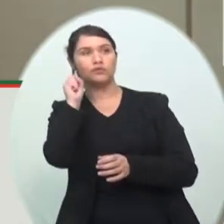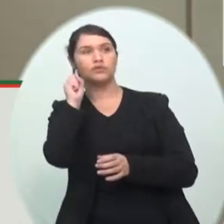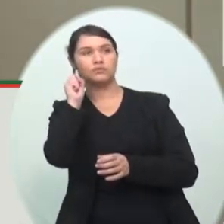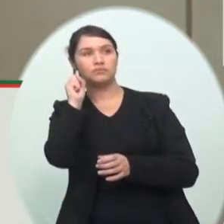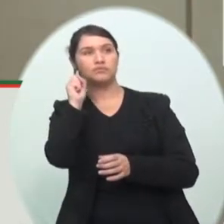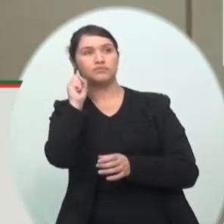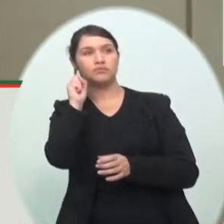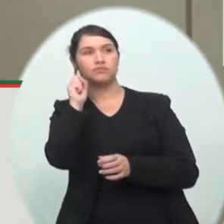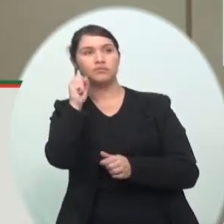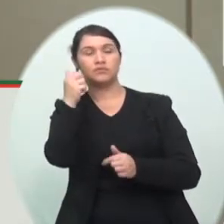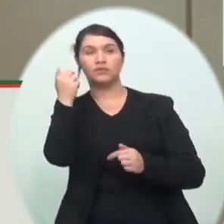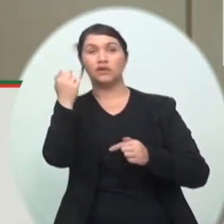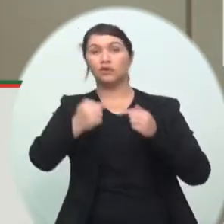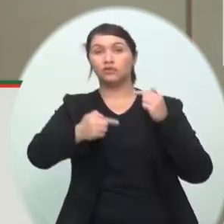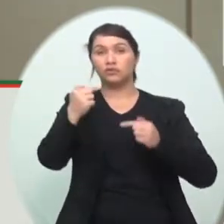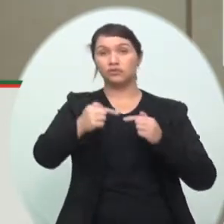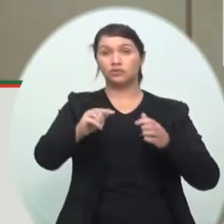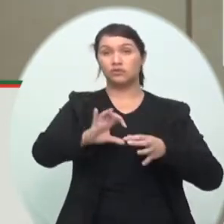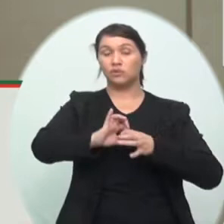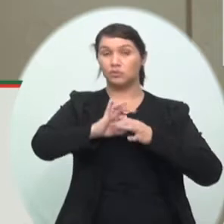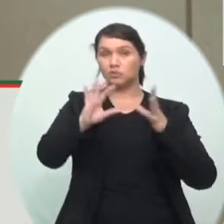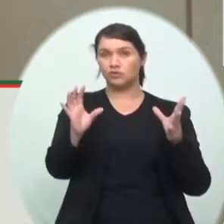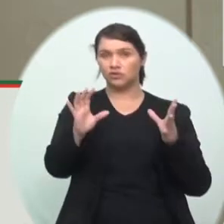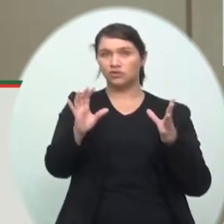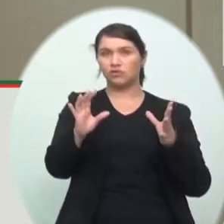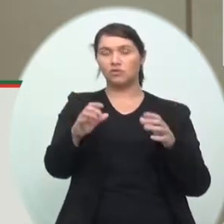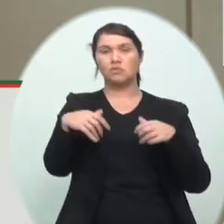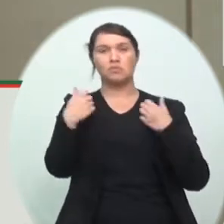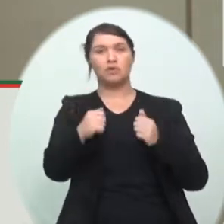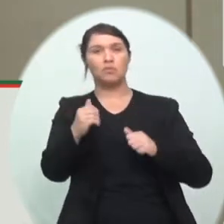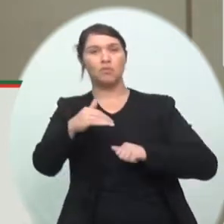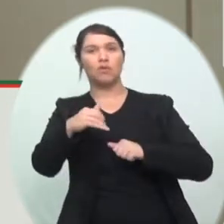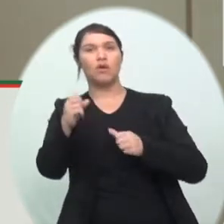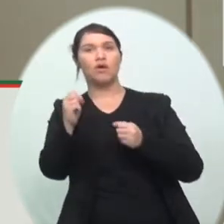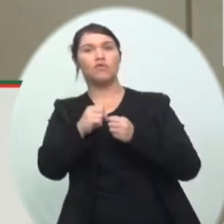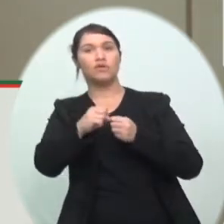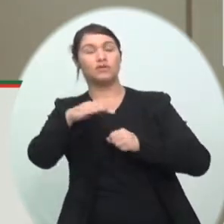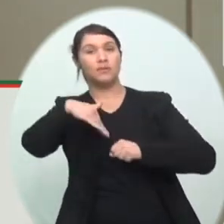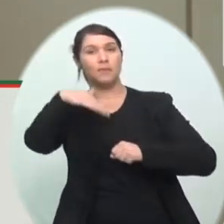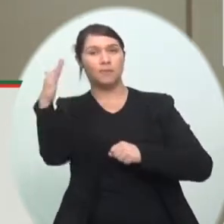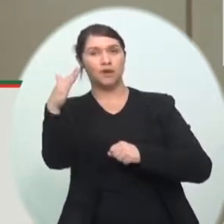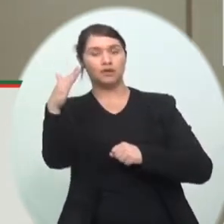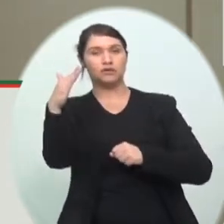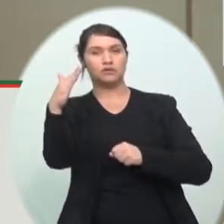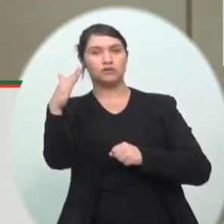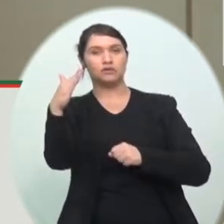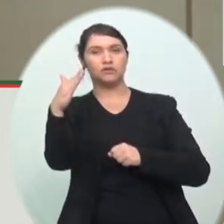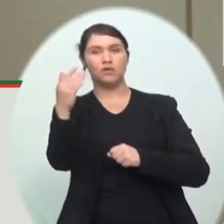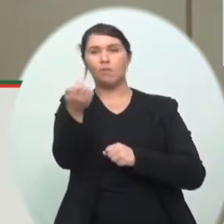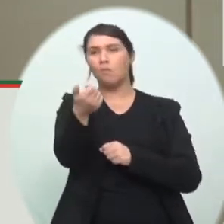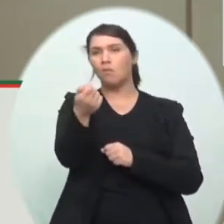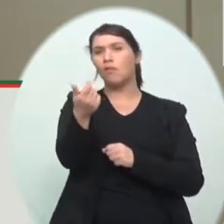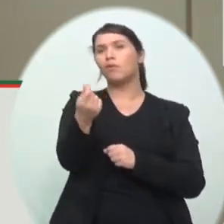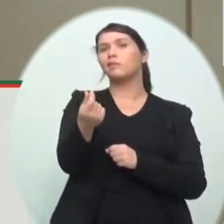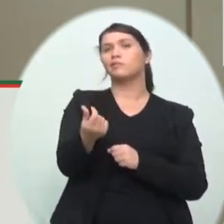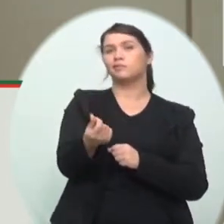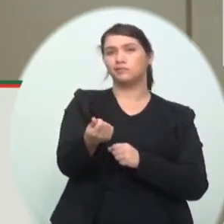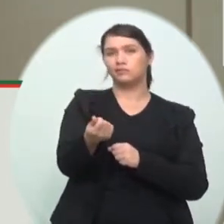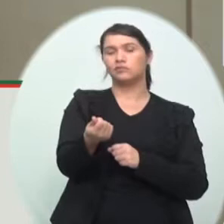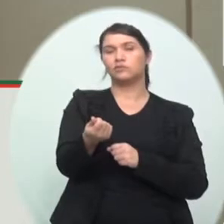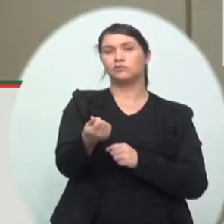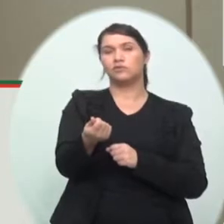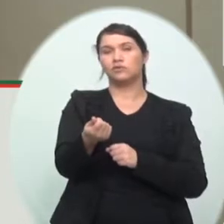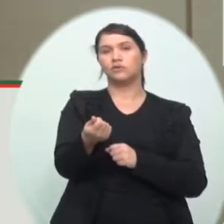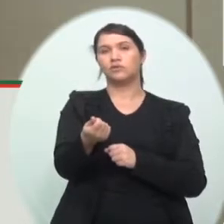muito mais com menos dinheiro. Isso é verdadeiro. Acho que temos que aproveitar o pouco do dinheiro que se tem para fazer muito mais na saúde da nossa cidade.